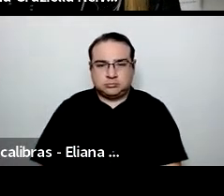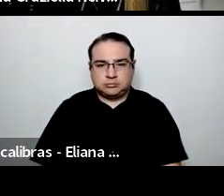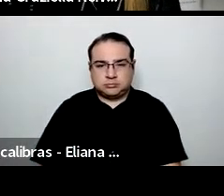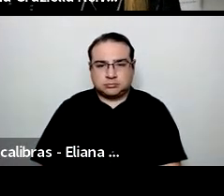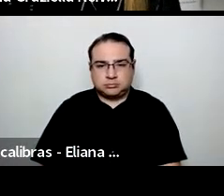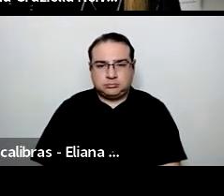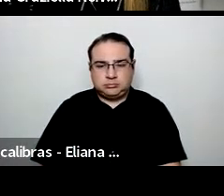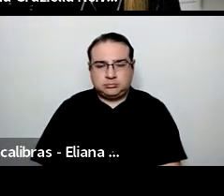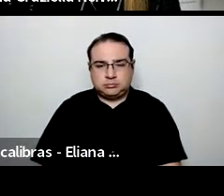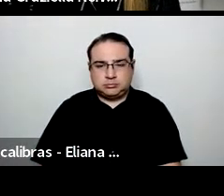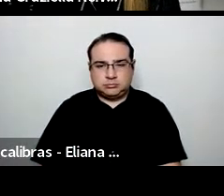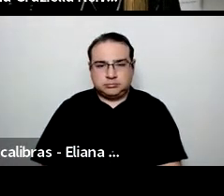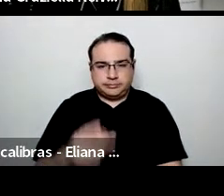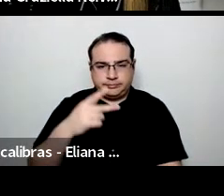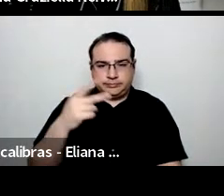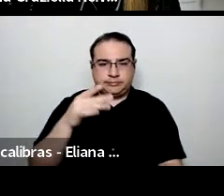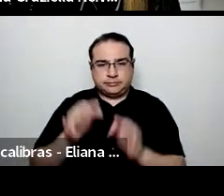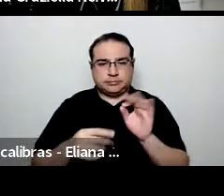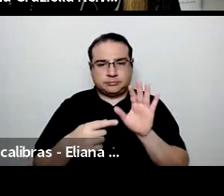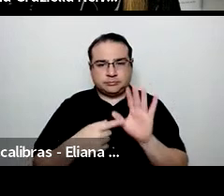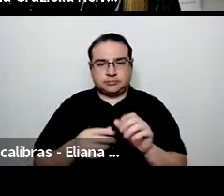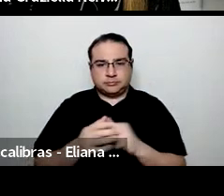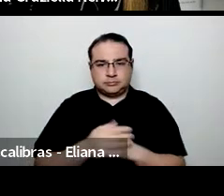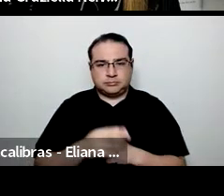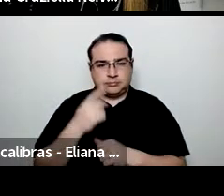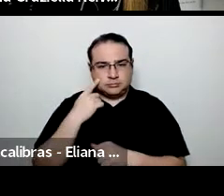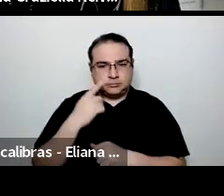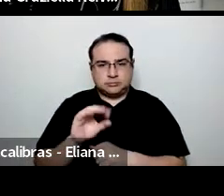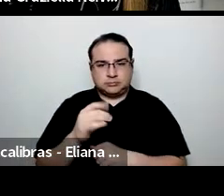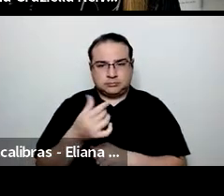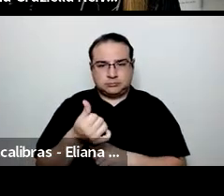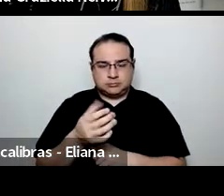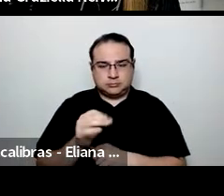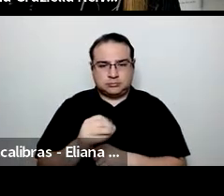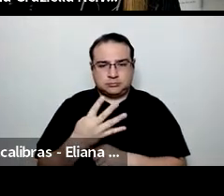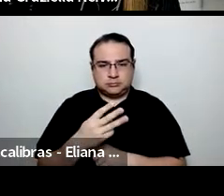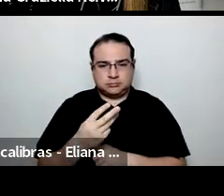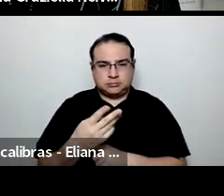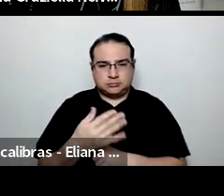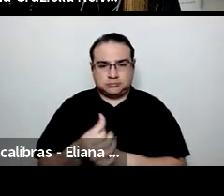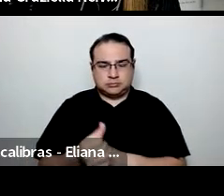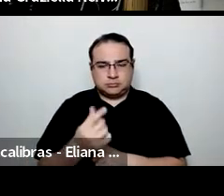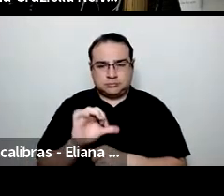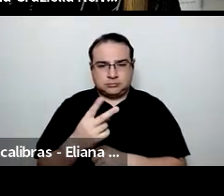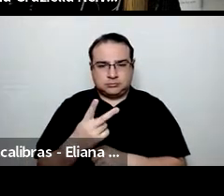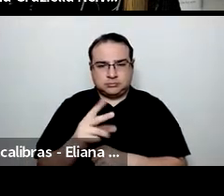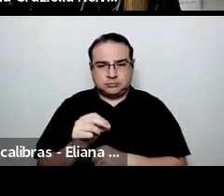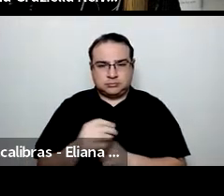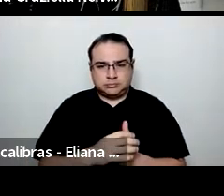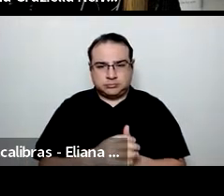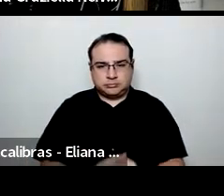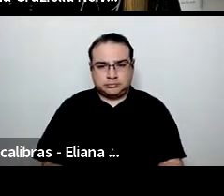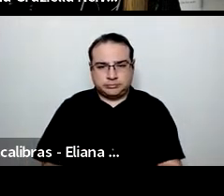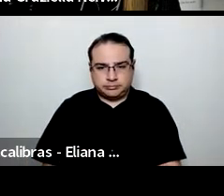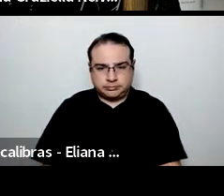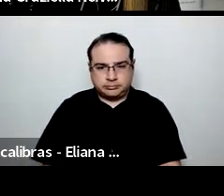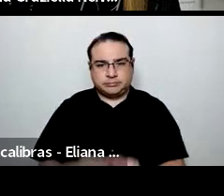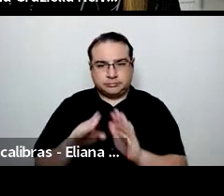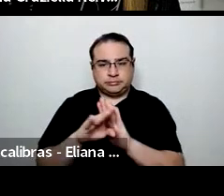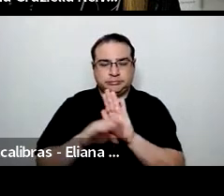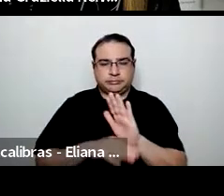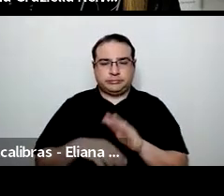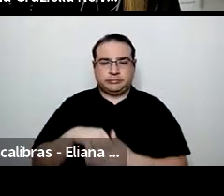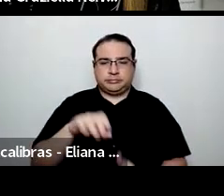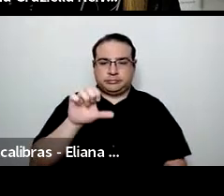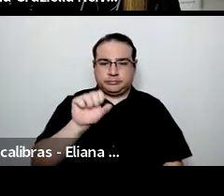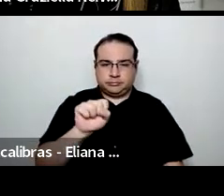e para segundo anuncia o julgamento do recurso eleitoral nº 06 04 3.049 2020 procedência Santa